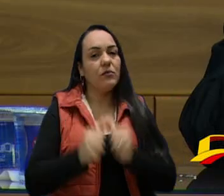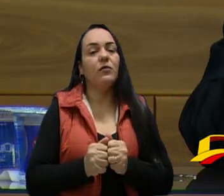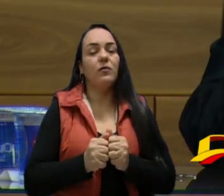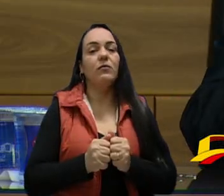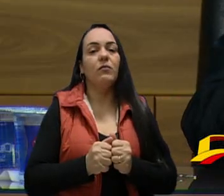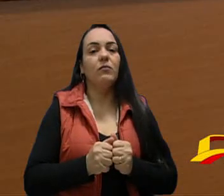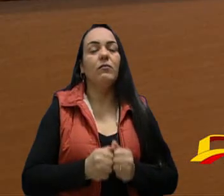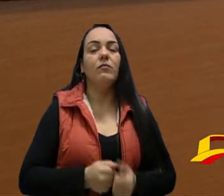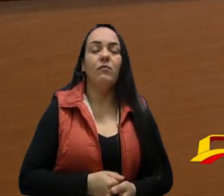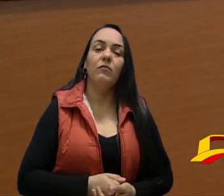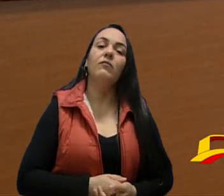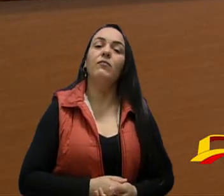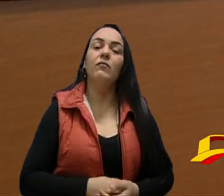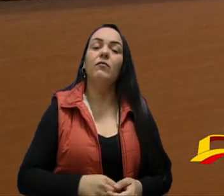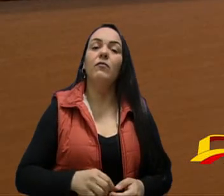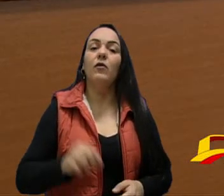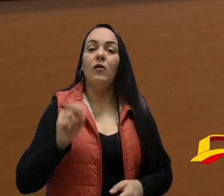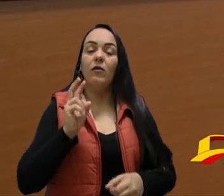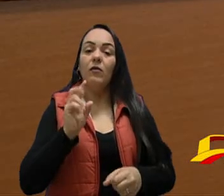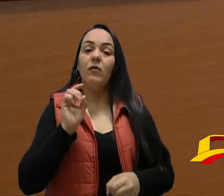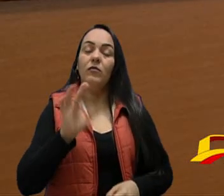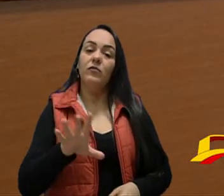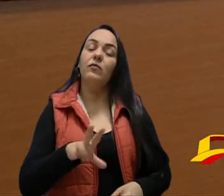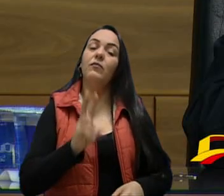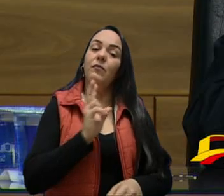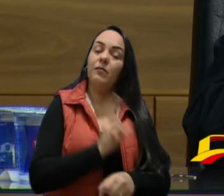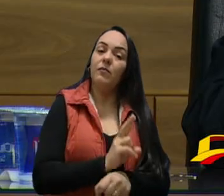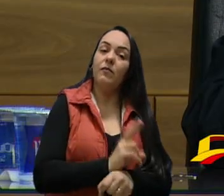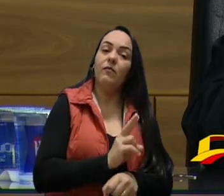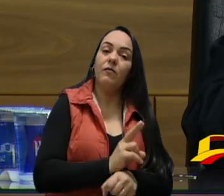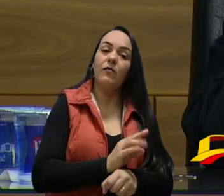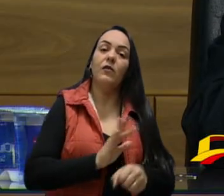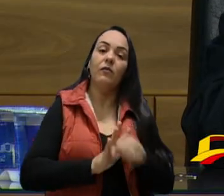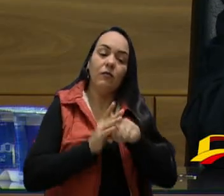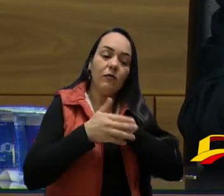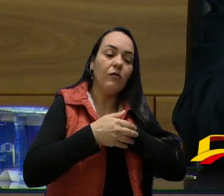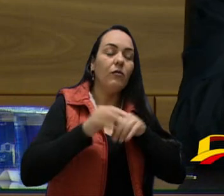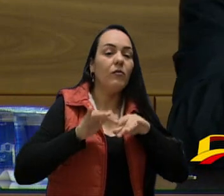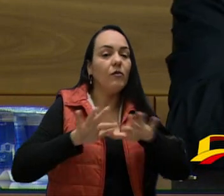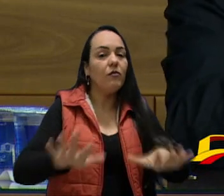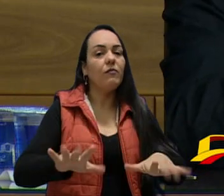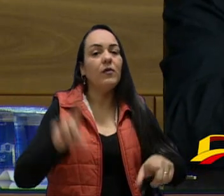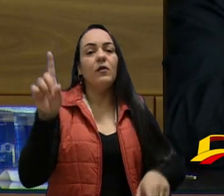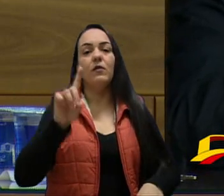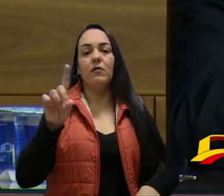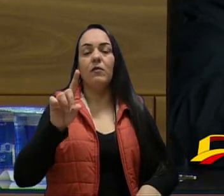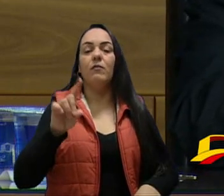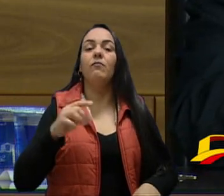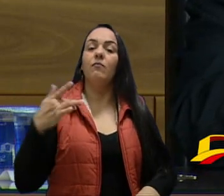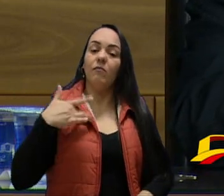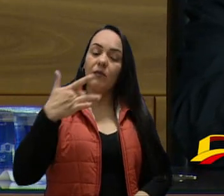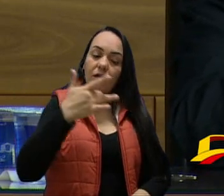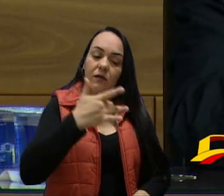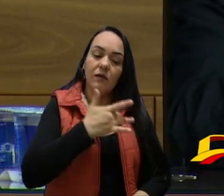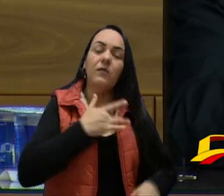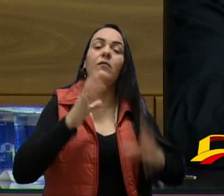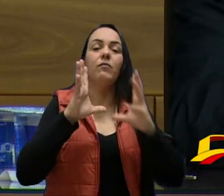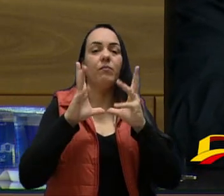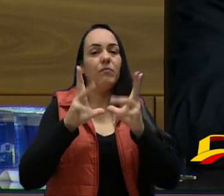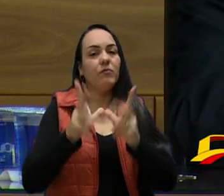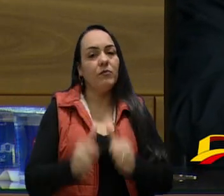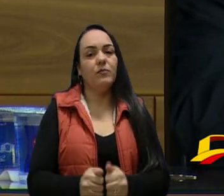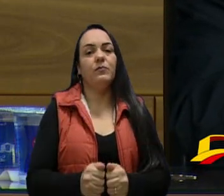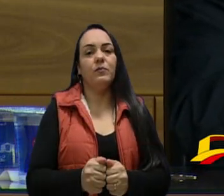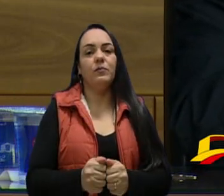preferir a verba carimbada só para que o vídeo não da saúde em geral é um recurso de auxílio para